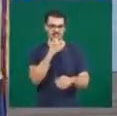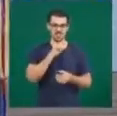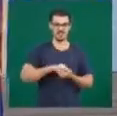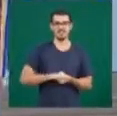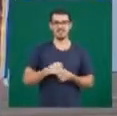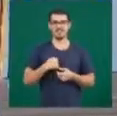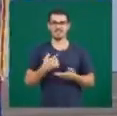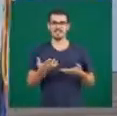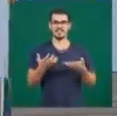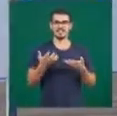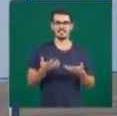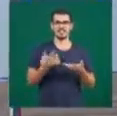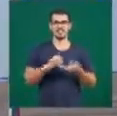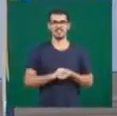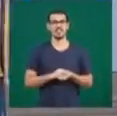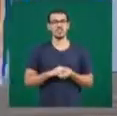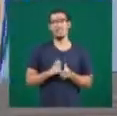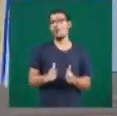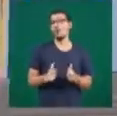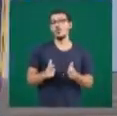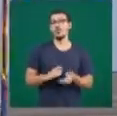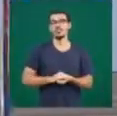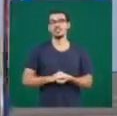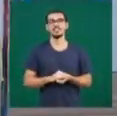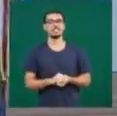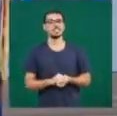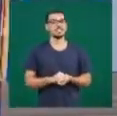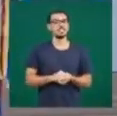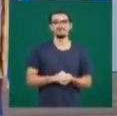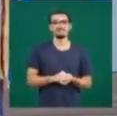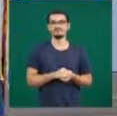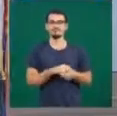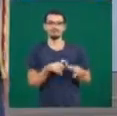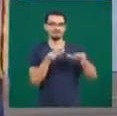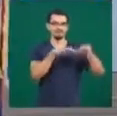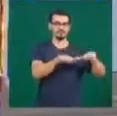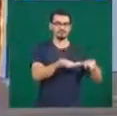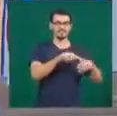Eu queria agora estar deitado bem no seu peito.